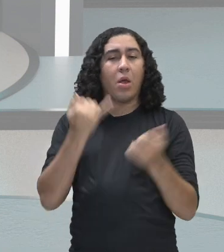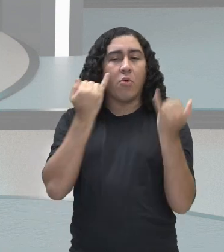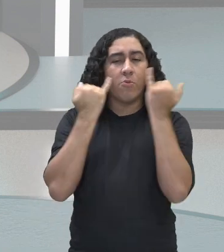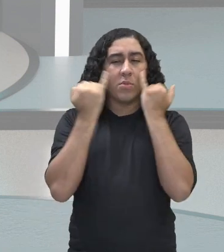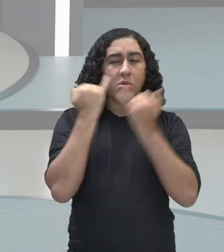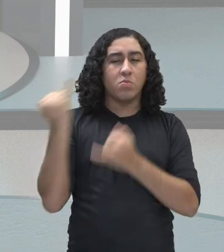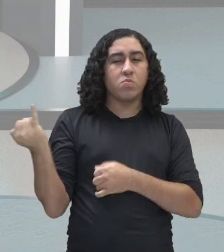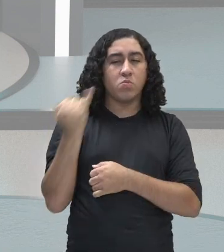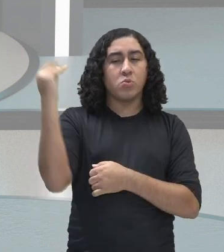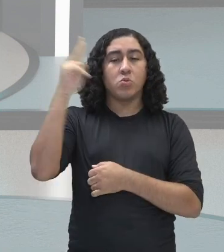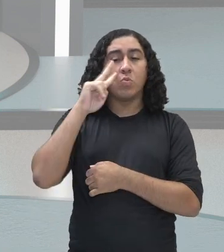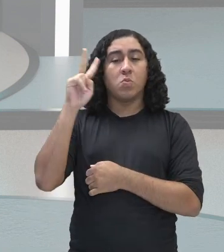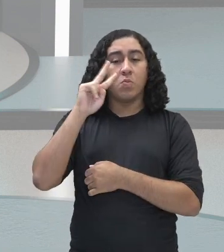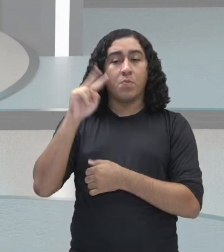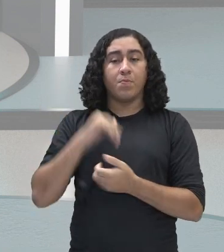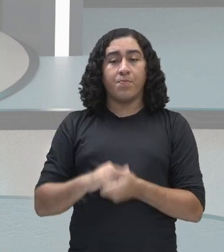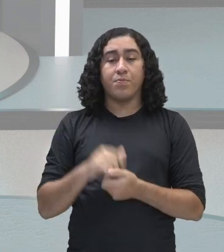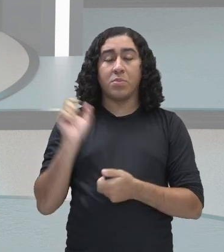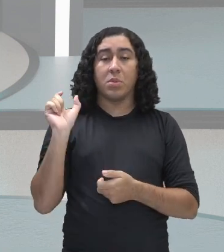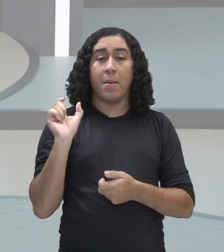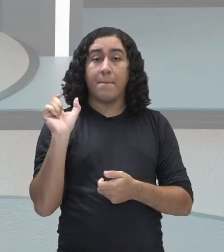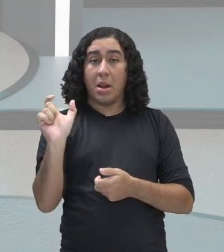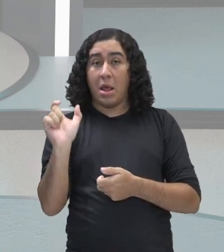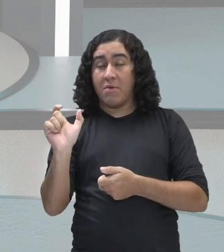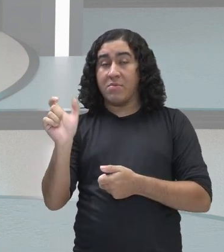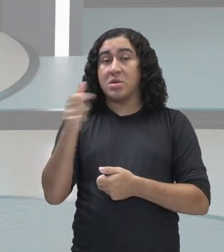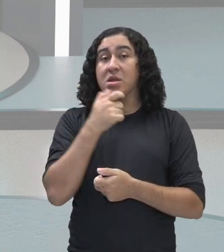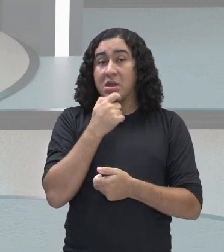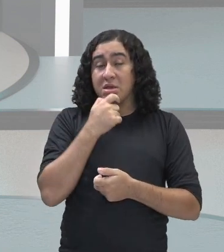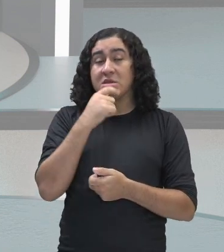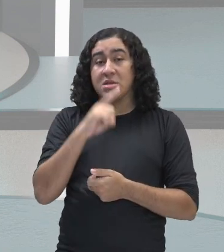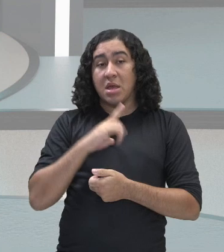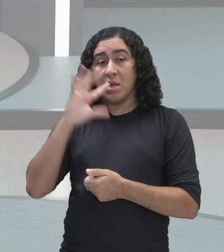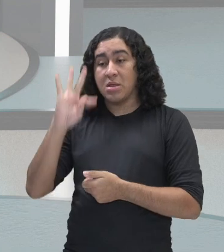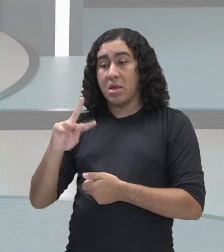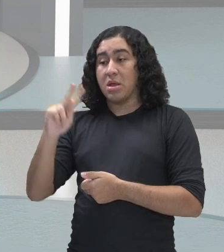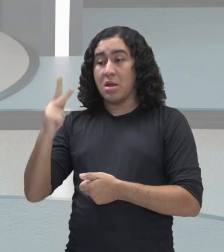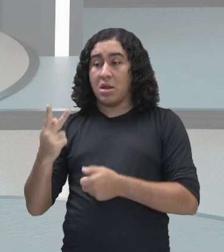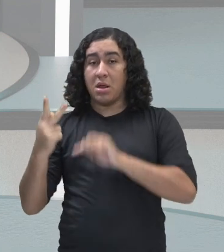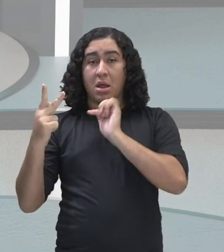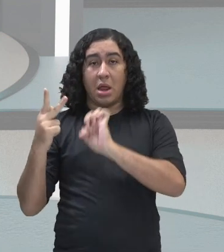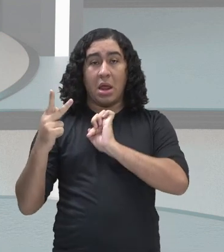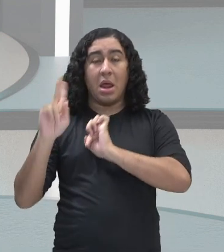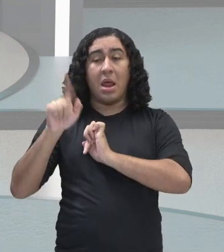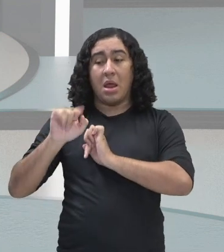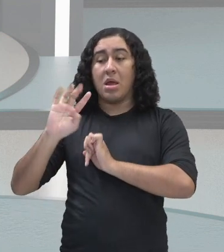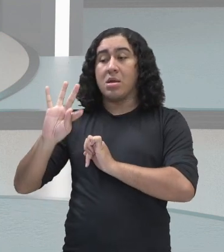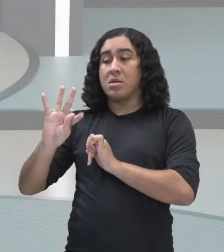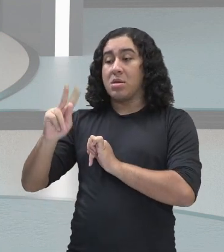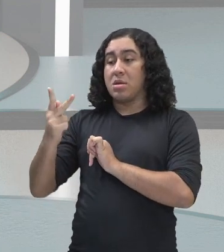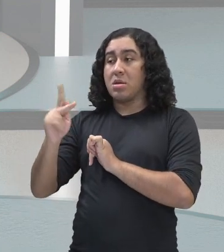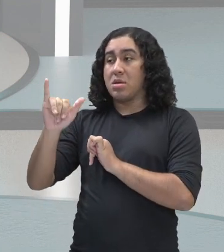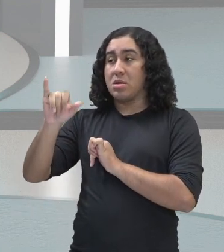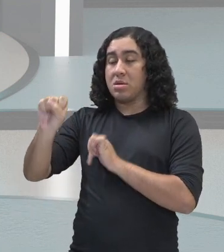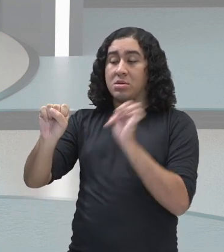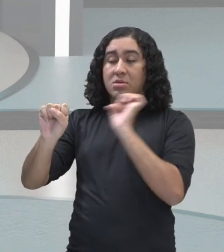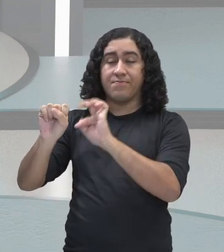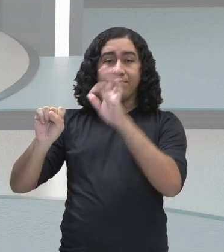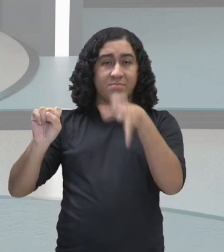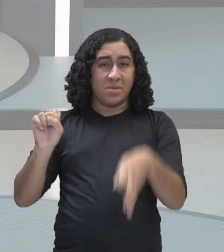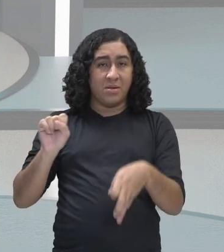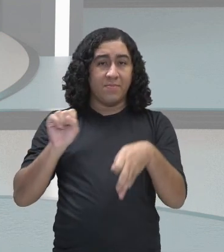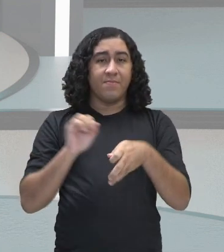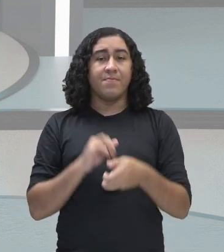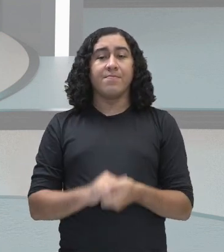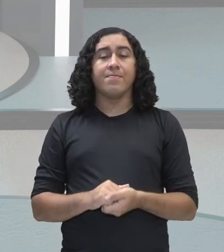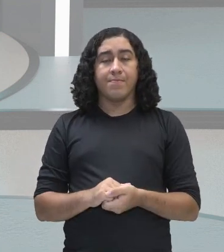importante já. As palavras em língua inglesa com TH, na mais das vezes, têm a sua pronúncia de D. Então esqueça